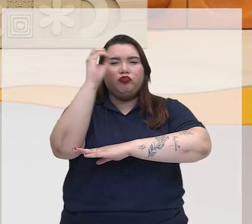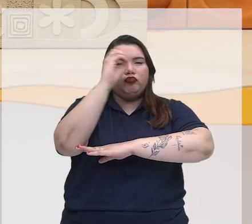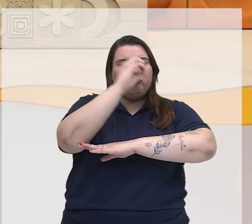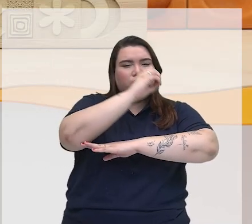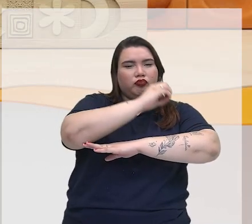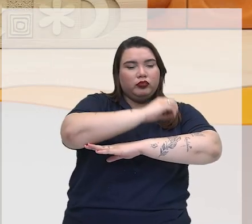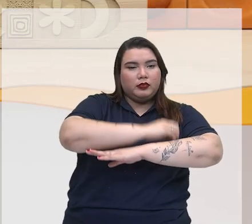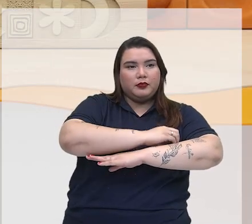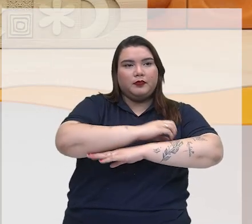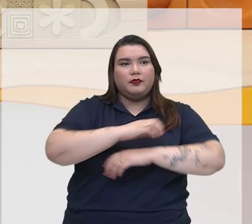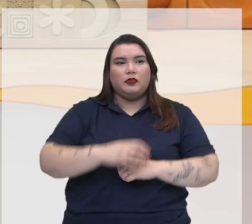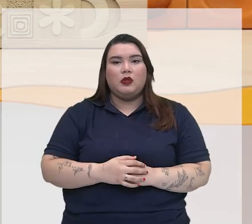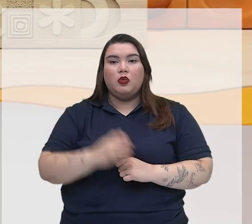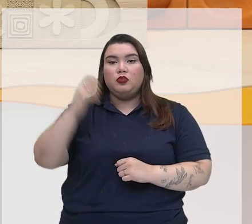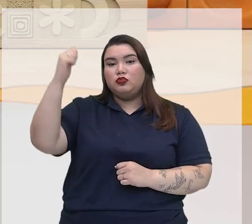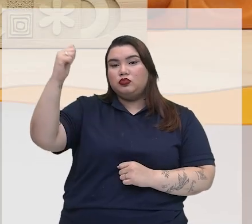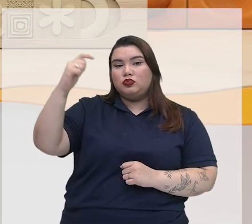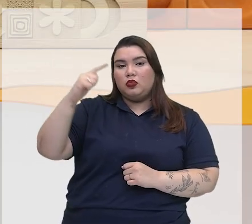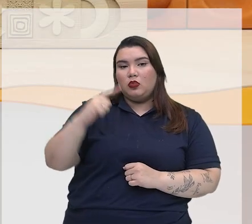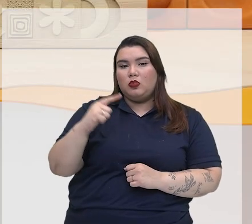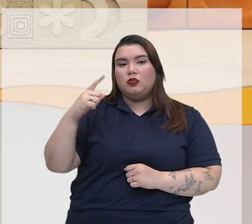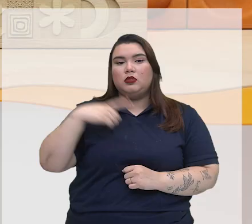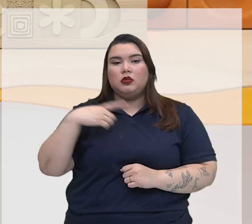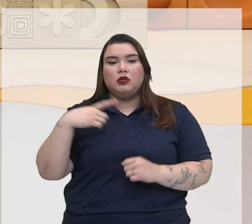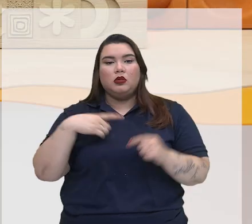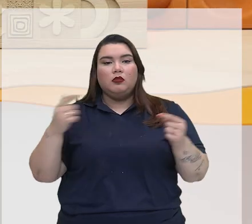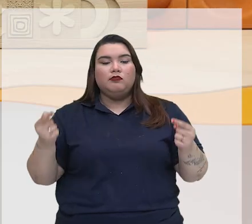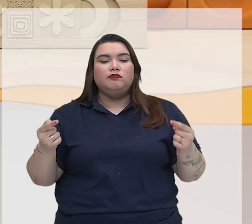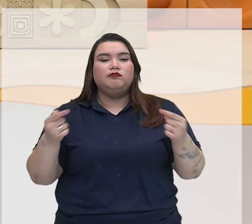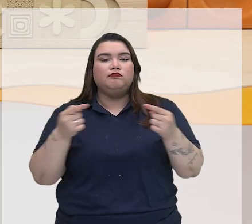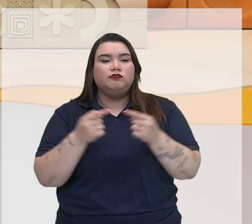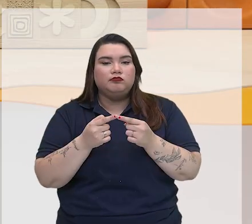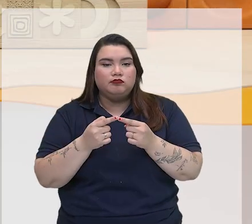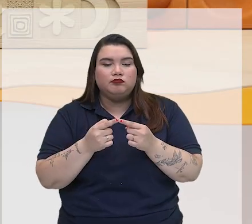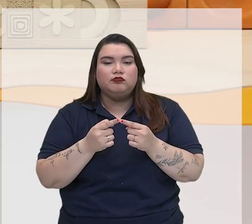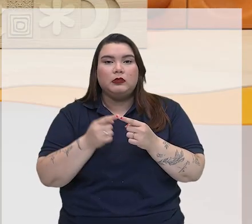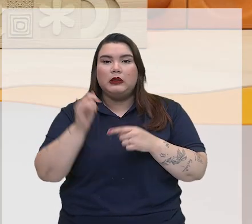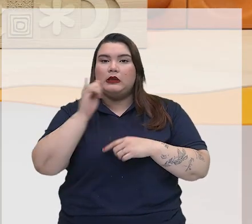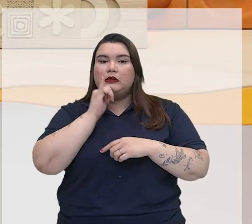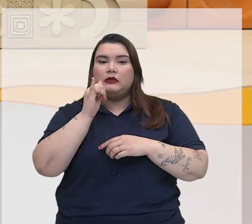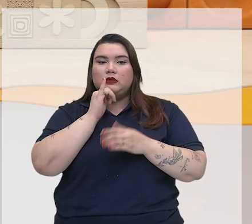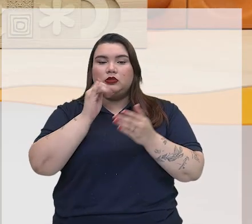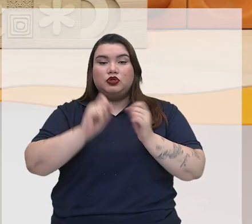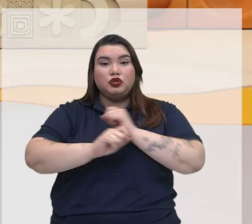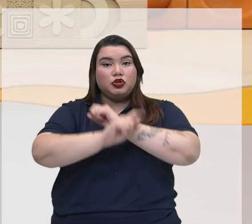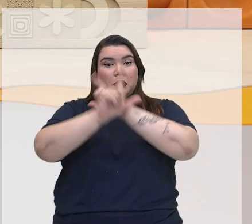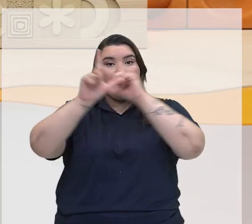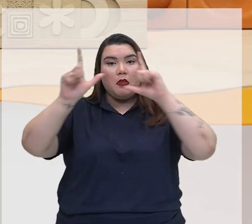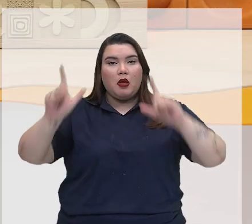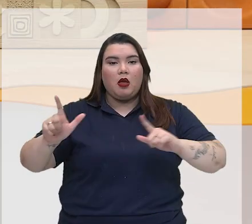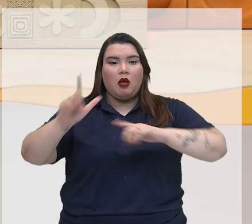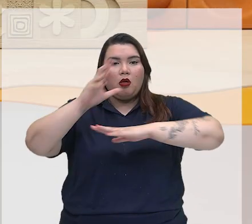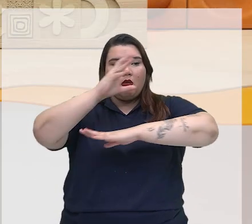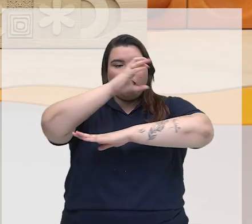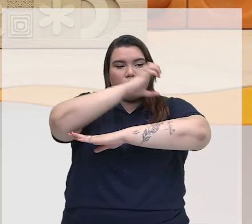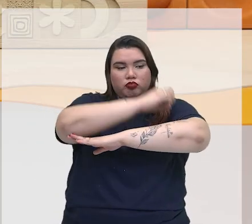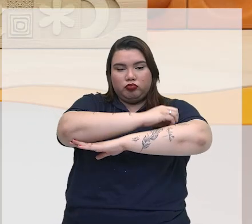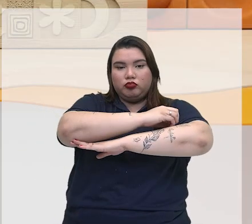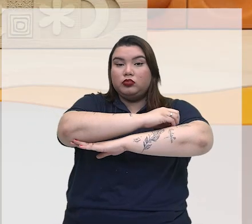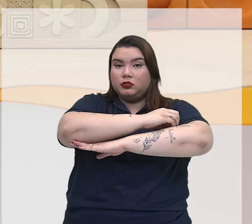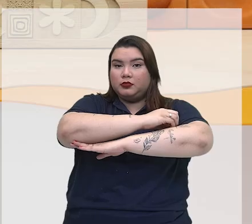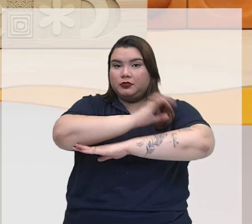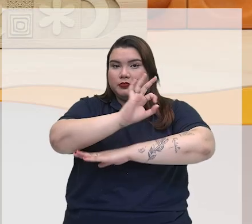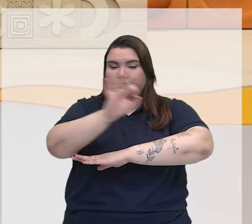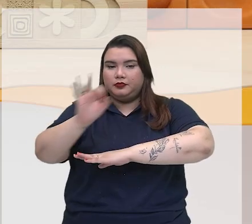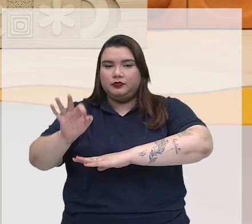Durante o dia, o sol ele está num ponto lá no horizonte. Ao amanhecer, ele está num ponto